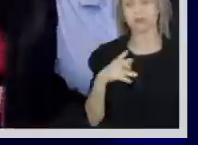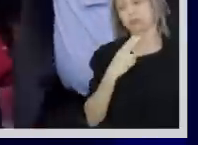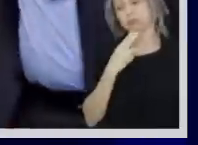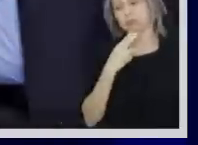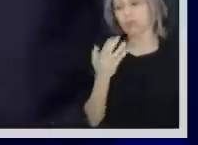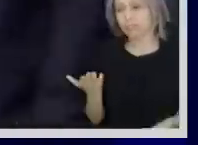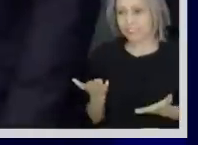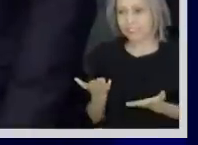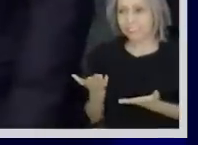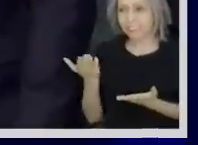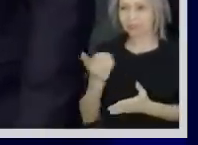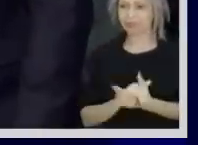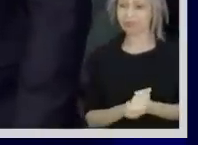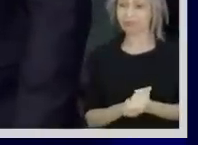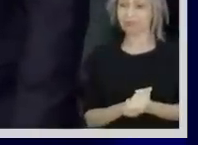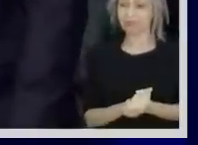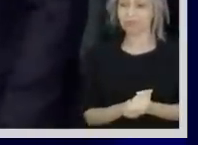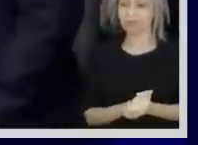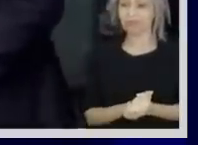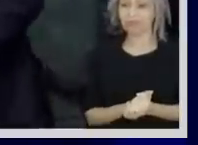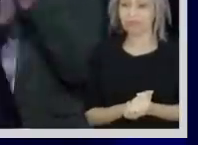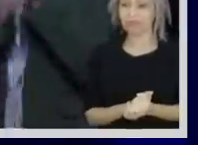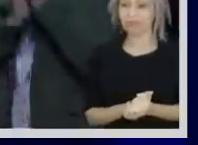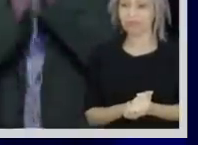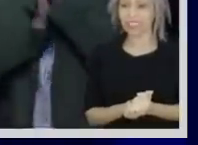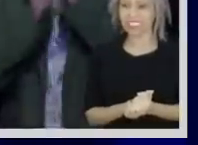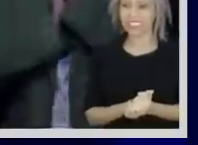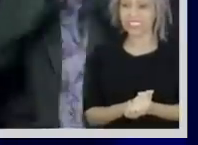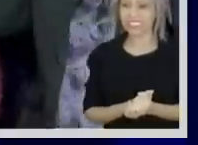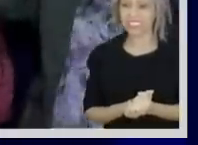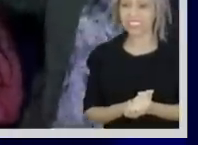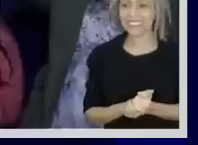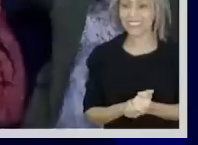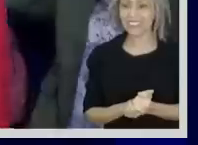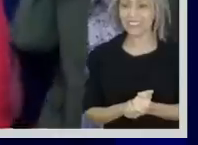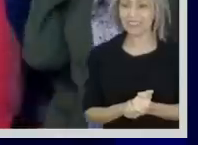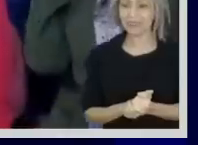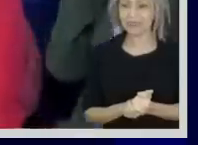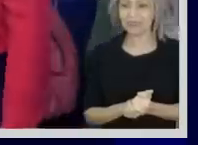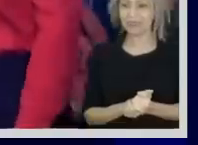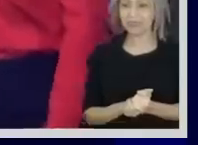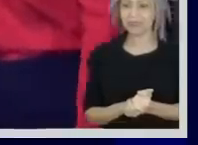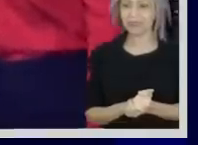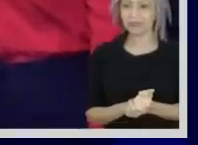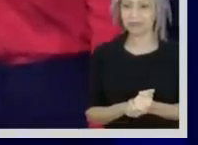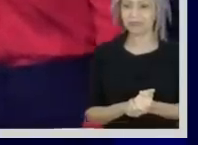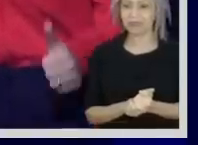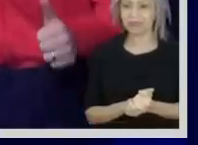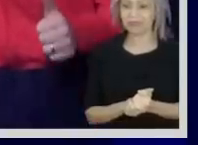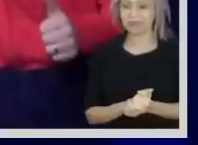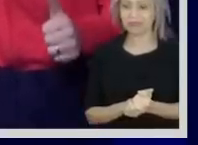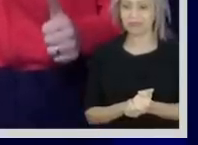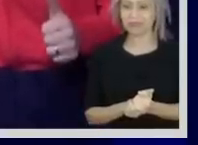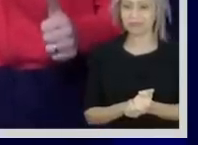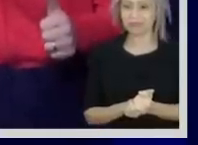partido nenhum e depois se filiou ao PL. Deixa eu só fazer um breve comentário sobre isso que você falou, Rodolfo. Olha, eu não duvido mais de nada na